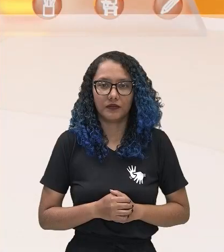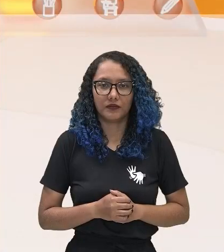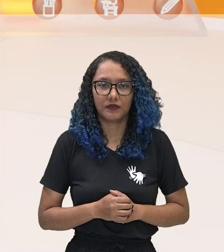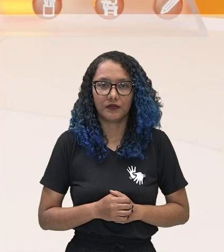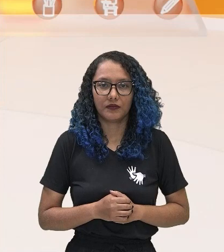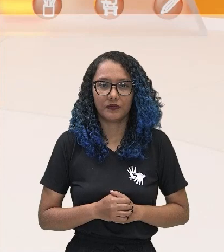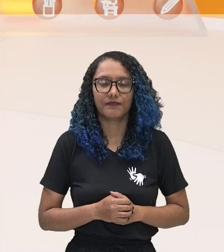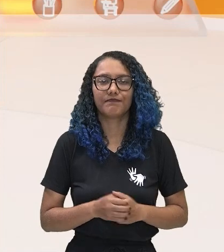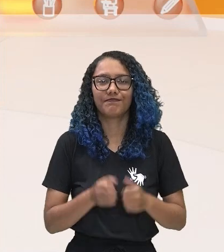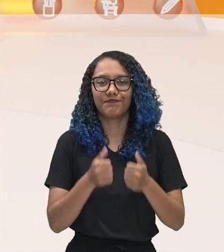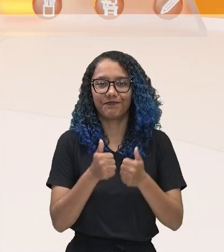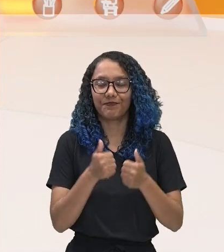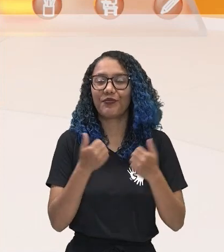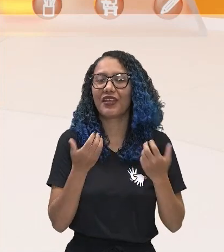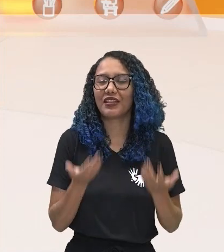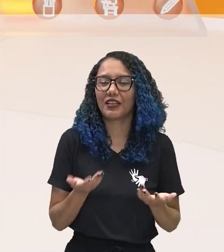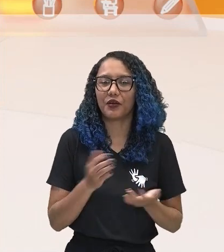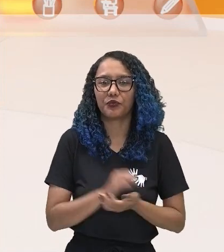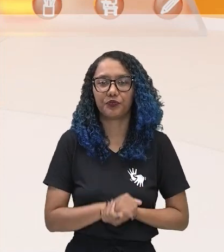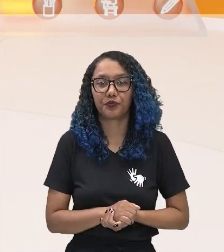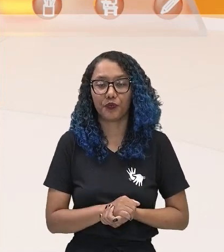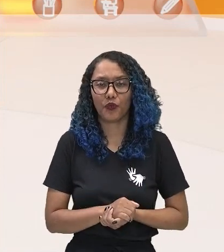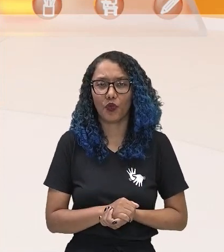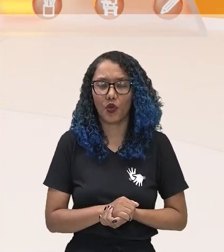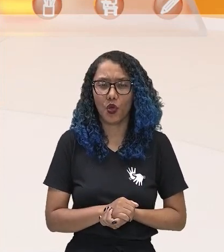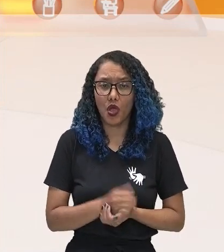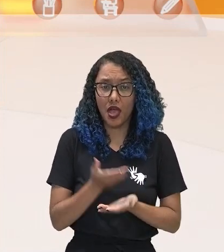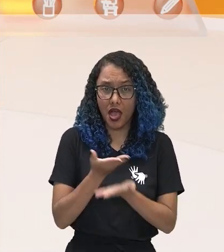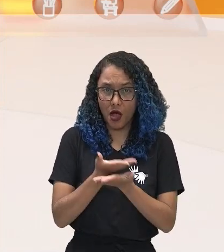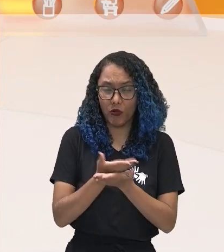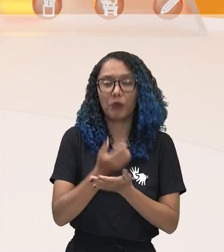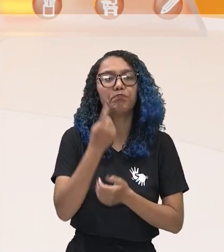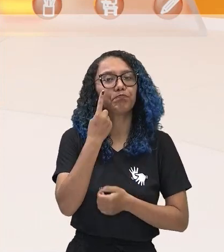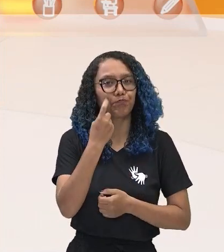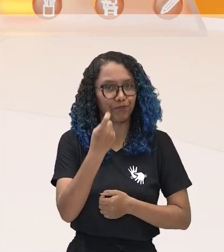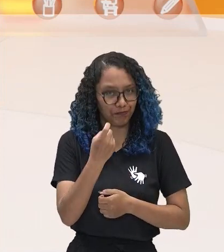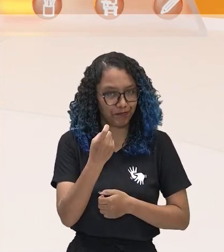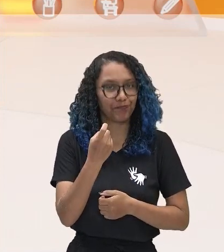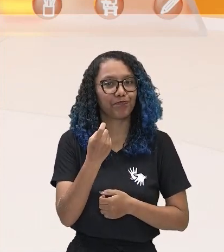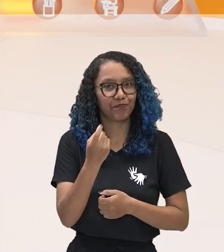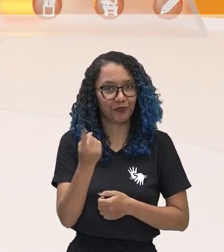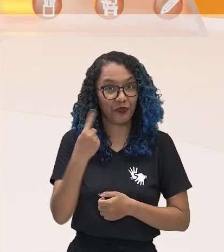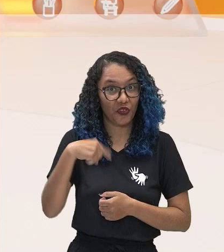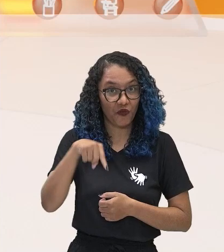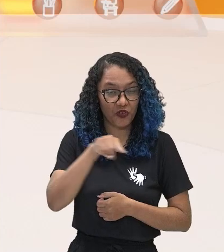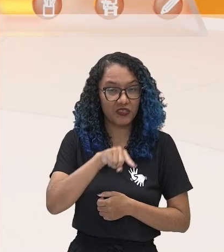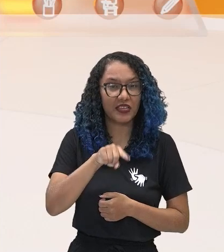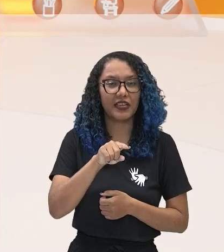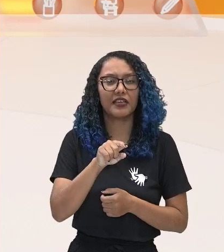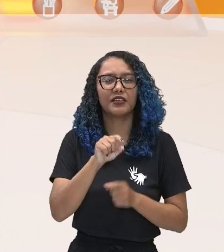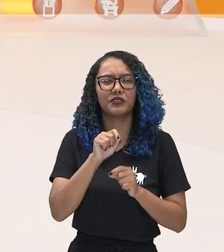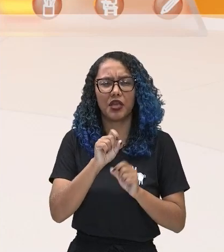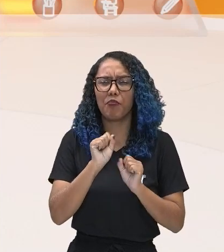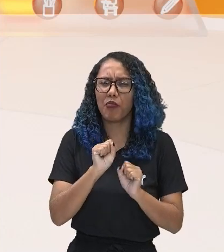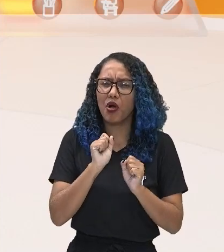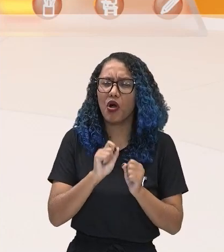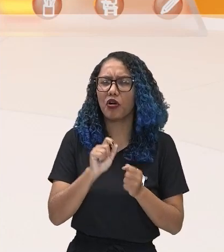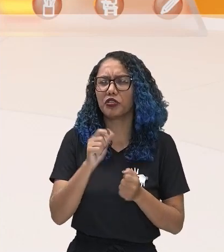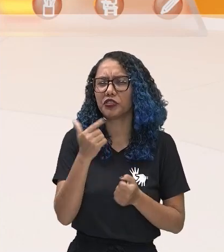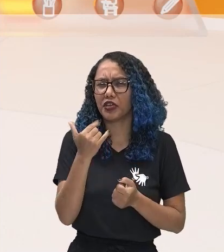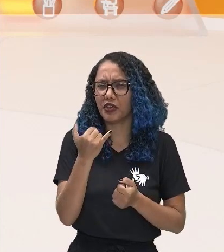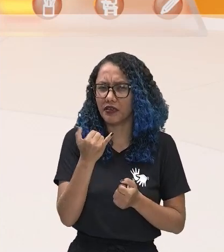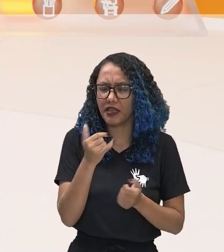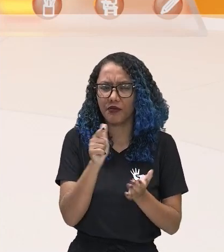Muito bem, pessoal. Nós teremos aqui uma aula bem interessante, uma aula que vocês podem pegar papel, caneta,